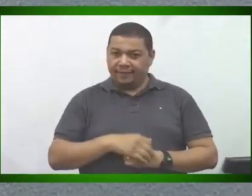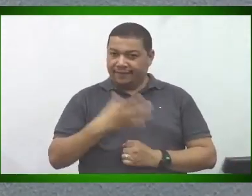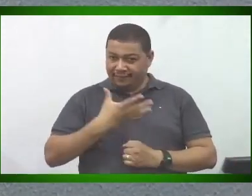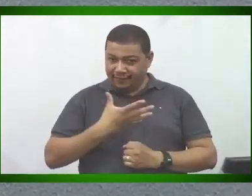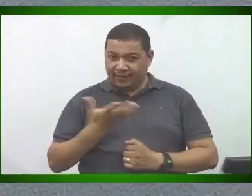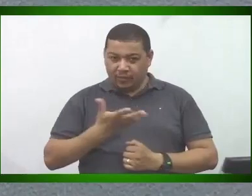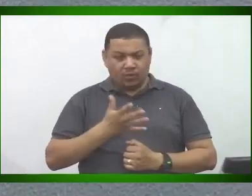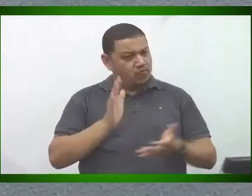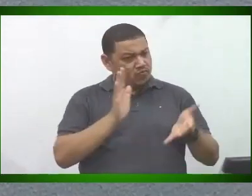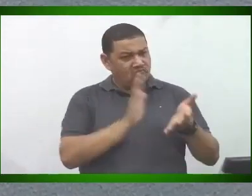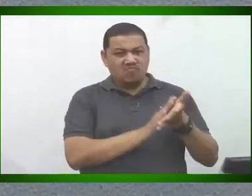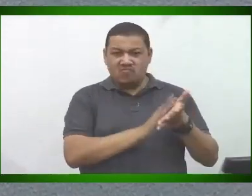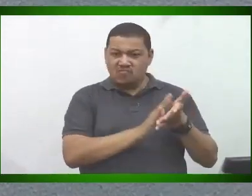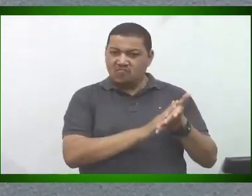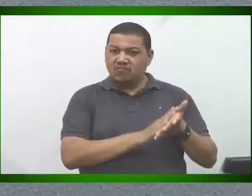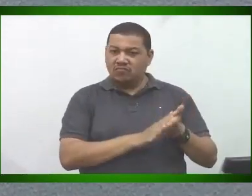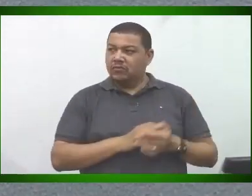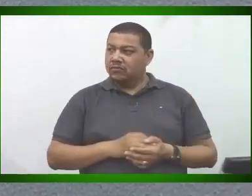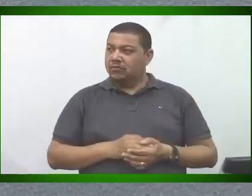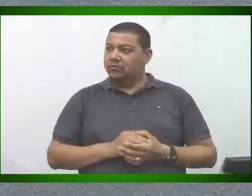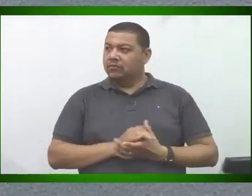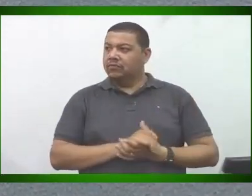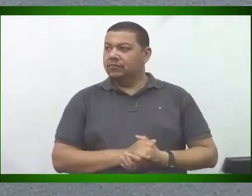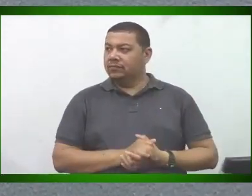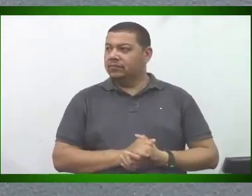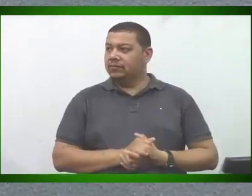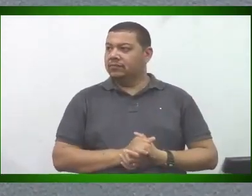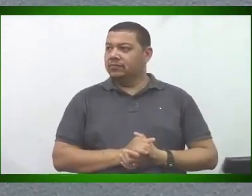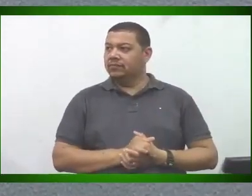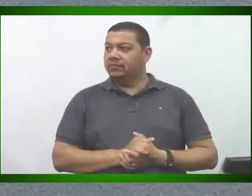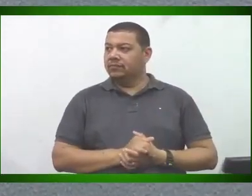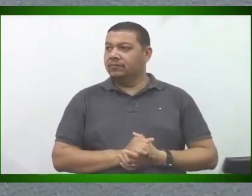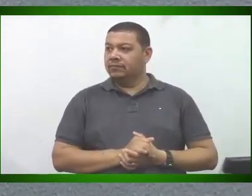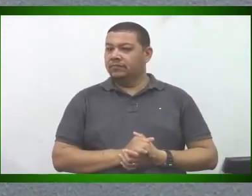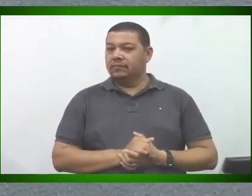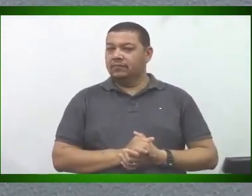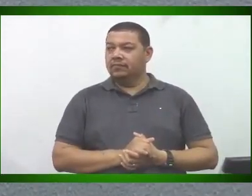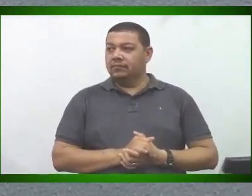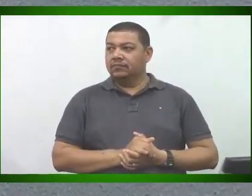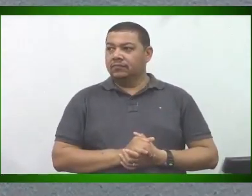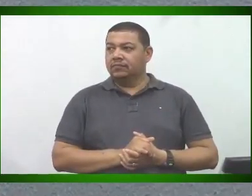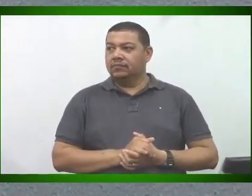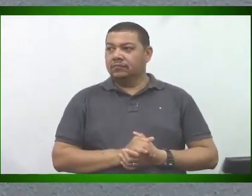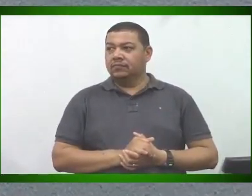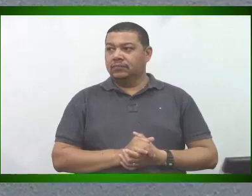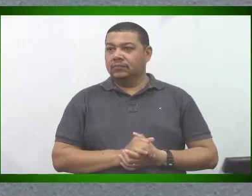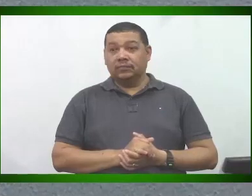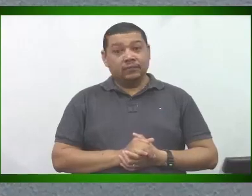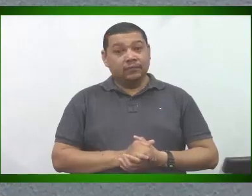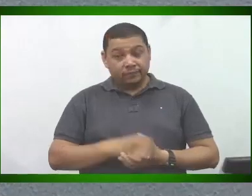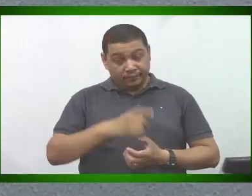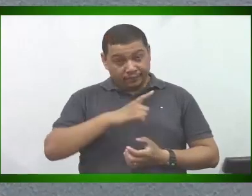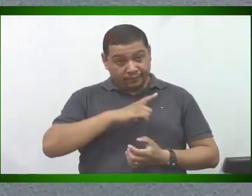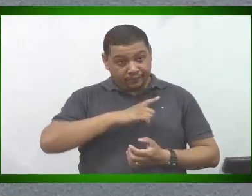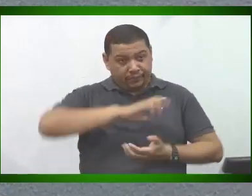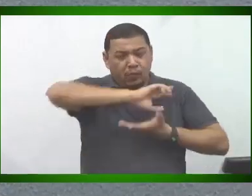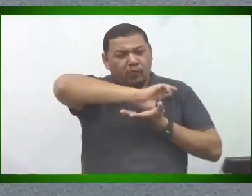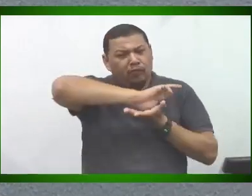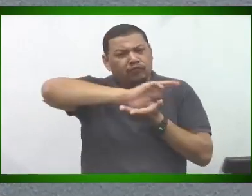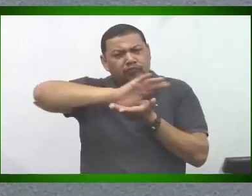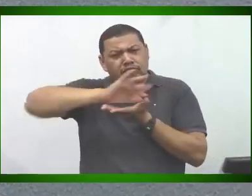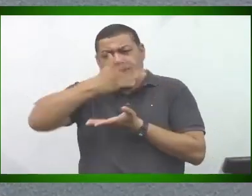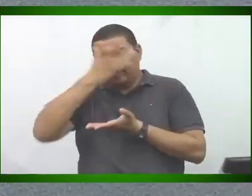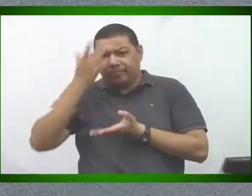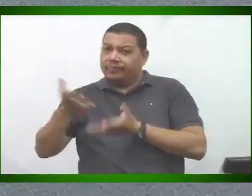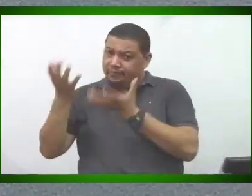aqui parabenizar, vereador Dr. Paulo Henrique. Houve-se muitos participantes, corrida de rua,